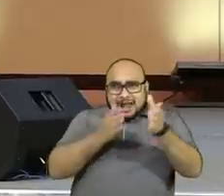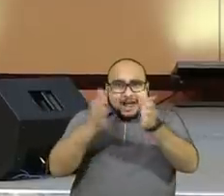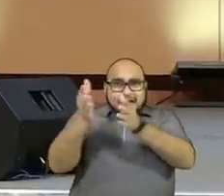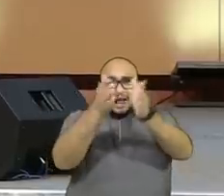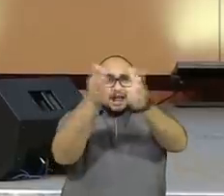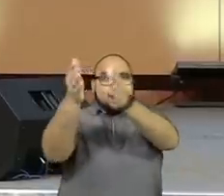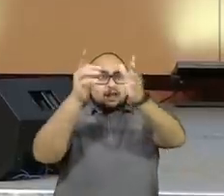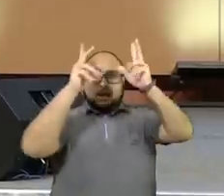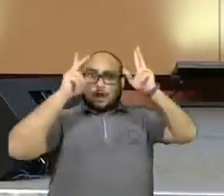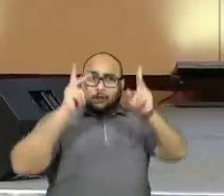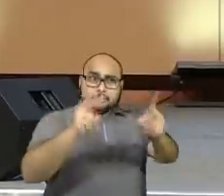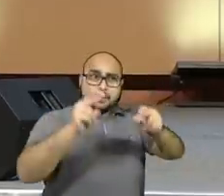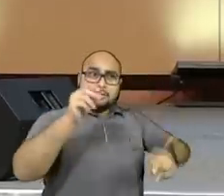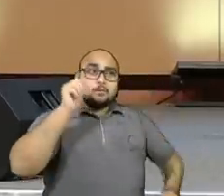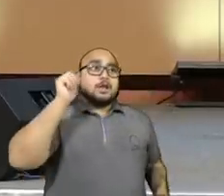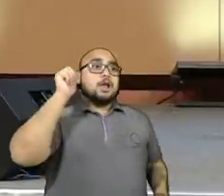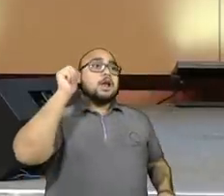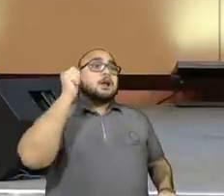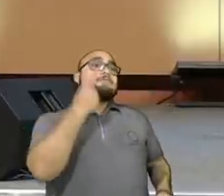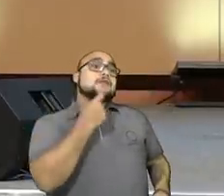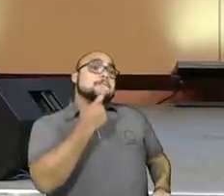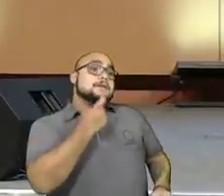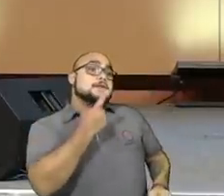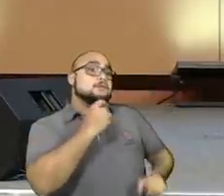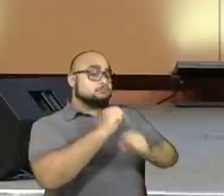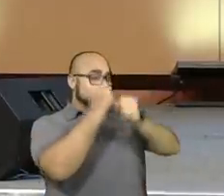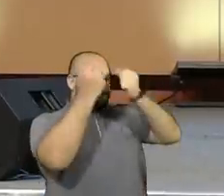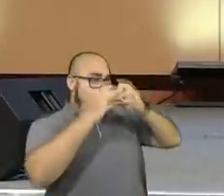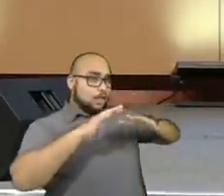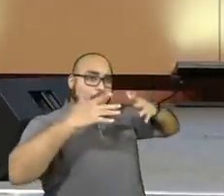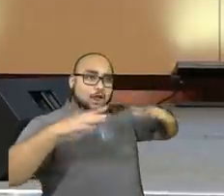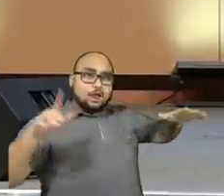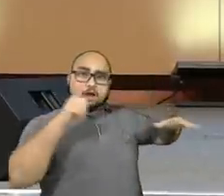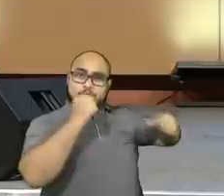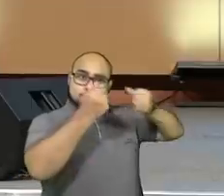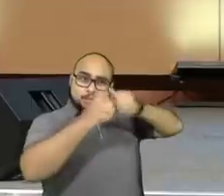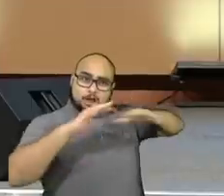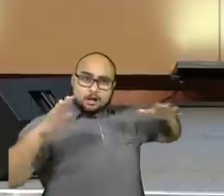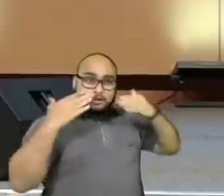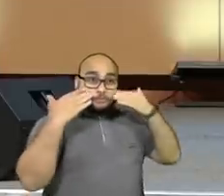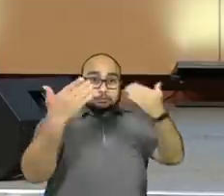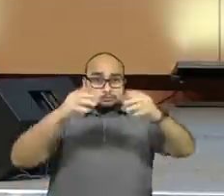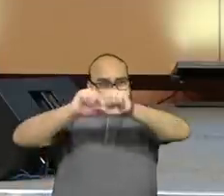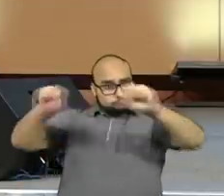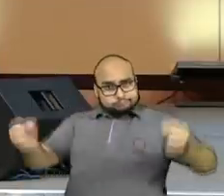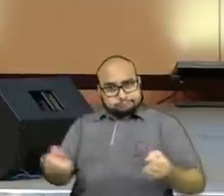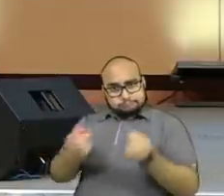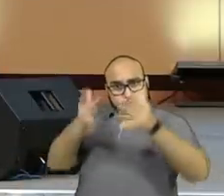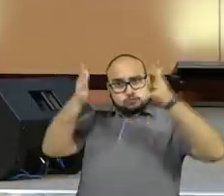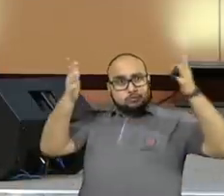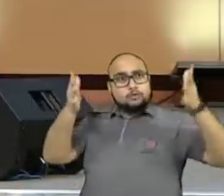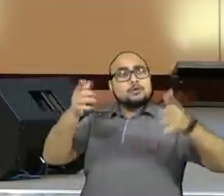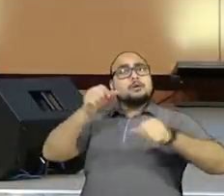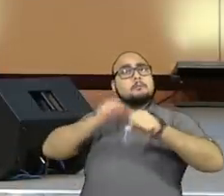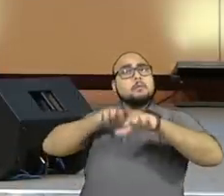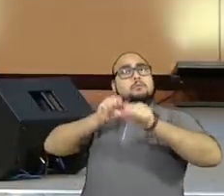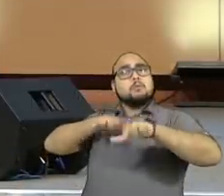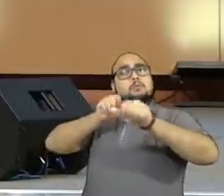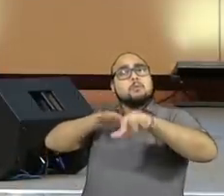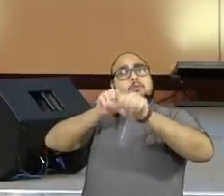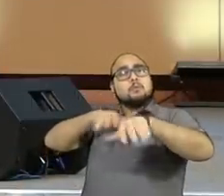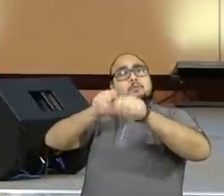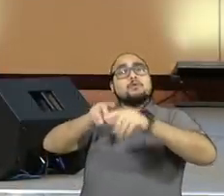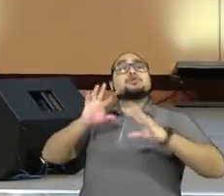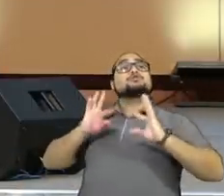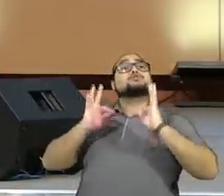Vermelho, que fez secar perante nós, até que passamos. para que todos os povos da terra conheçam